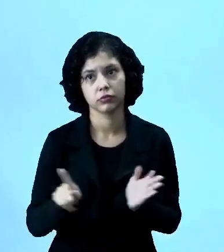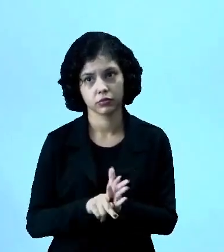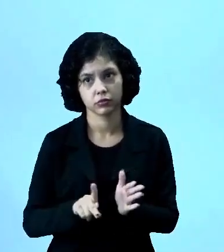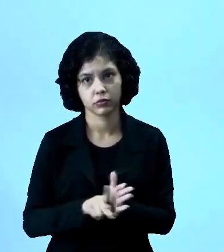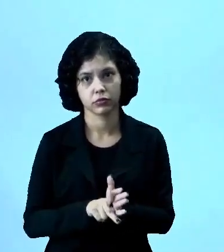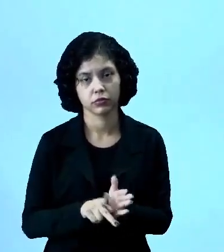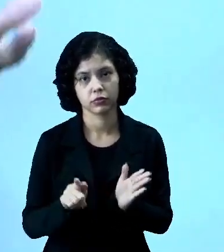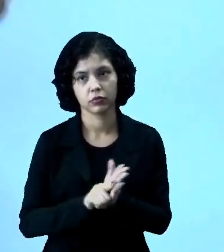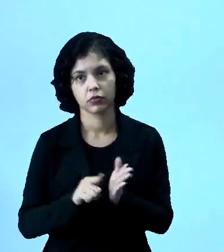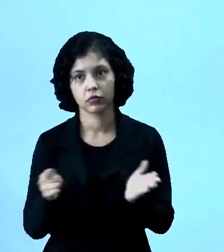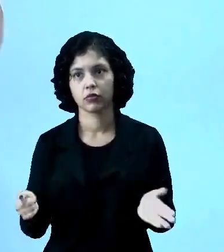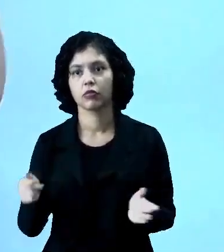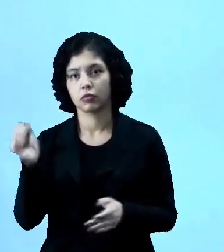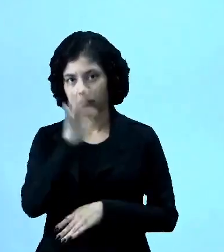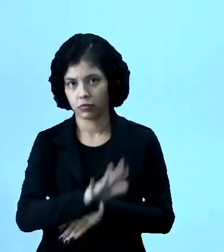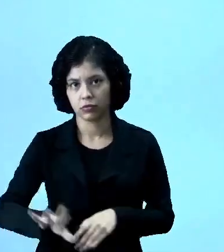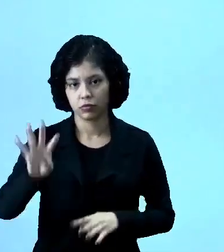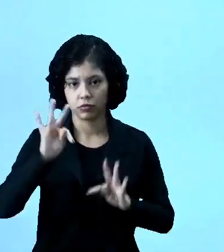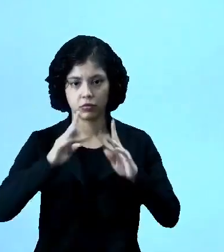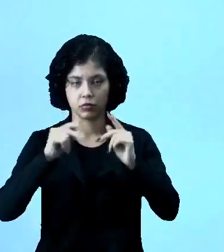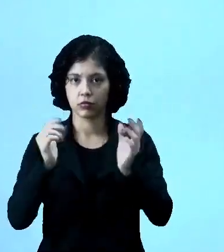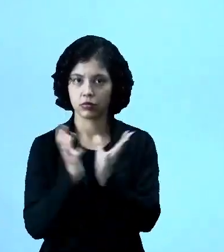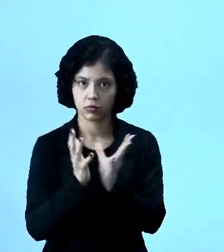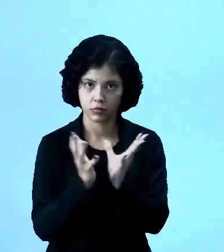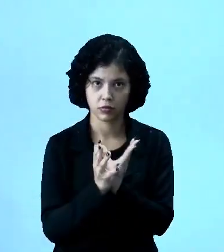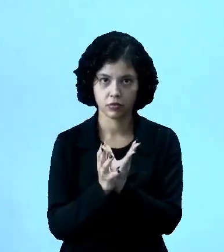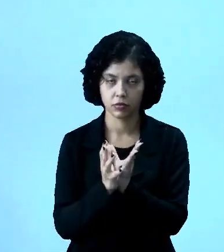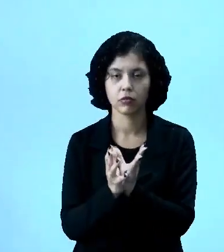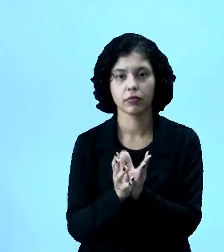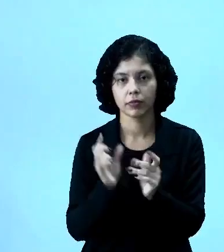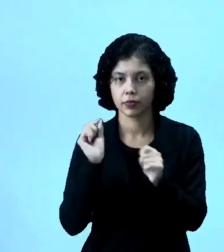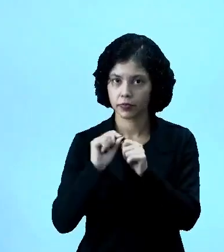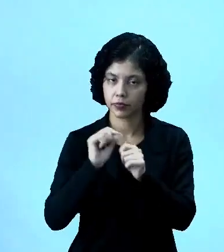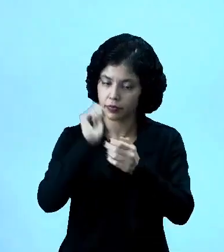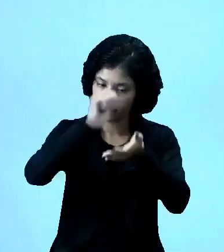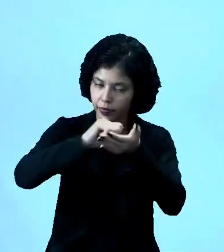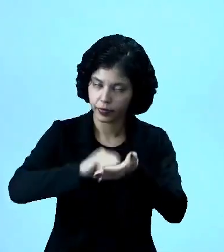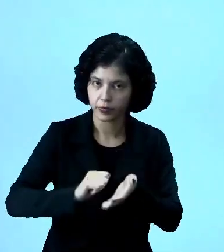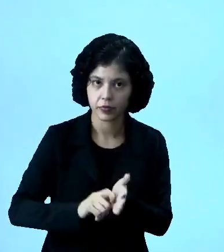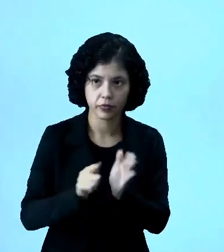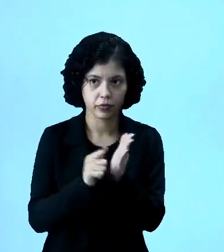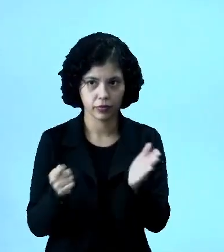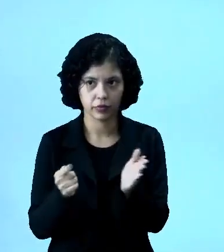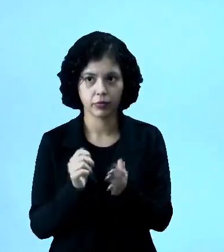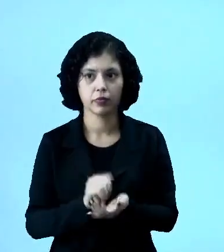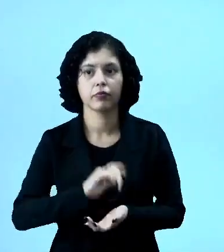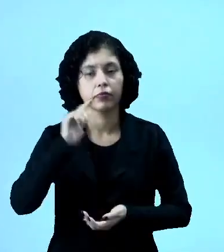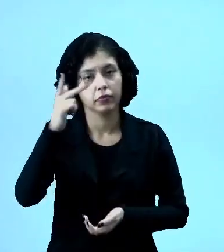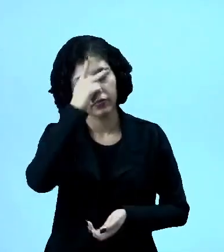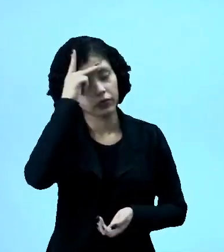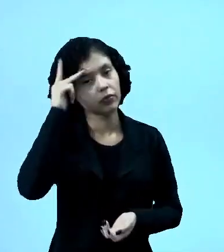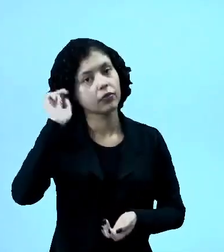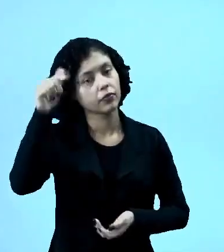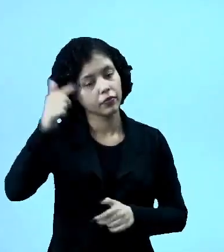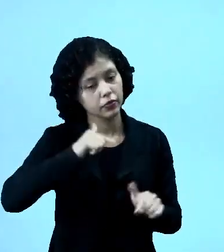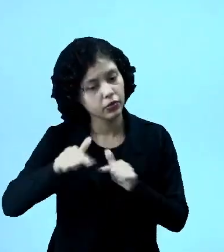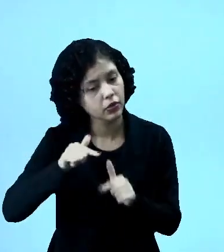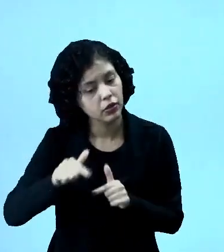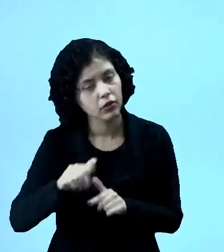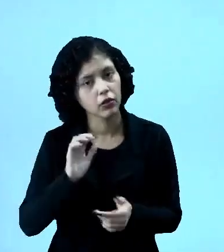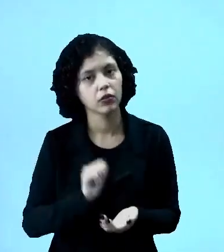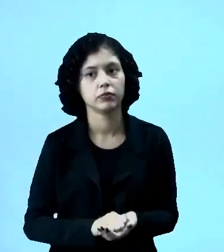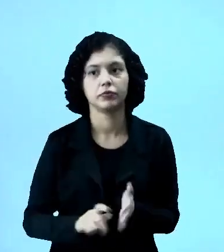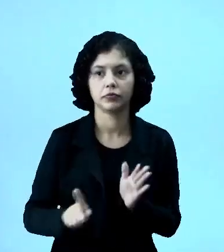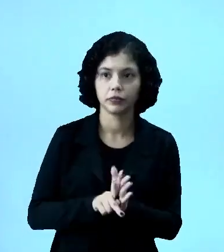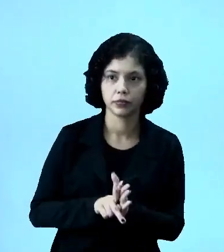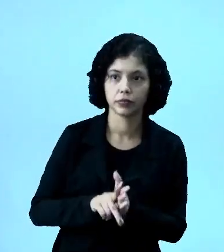próprio jornal, né? A gente chama de jornal toda aquela equipe que está por trás para escrever um determinado jornal. Então, aquelas pessoas que trabalham dentro da marca